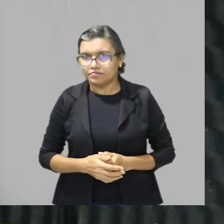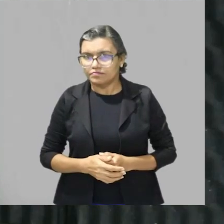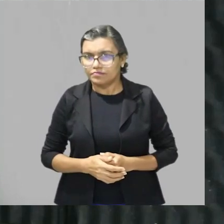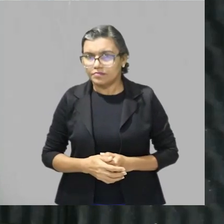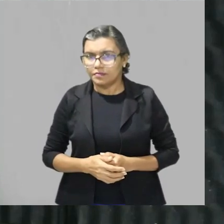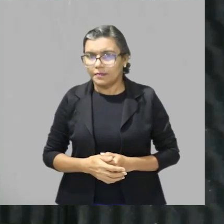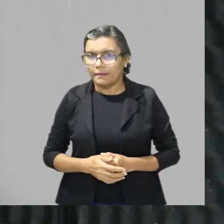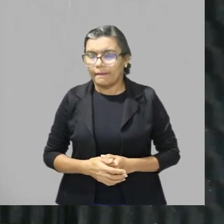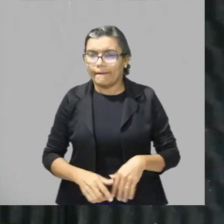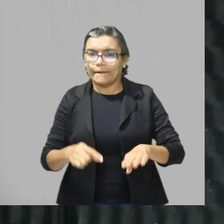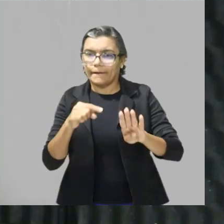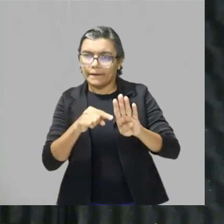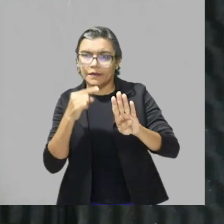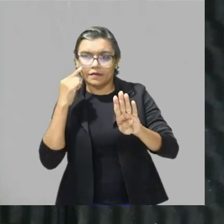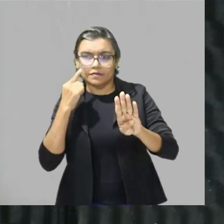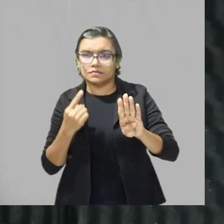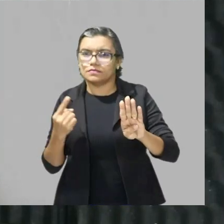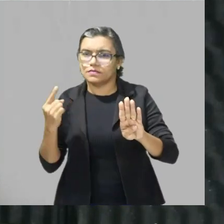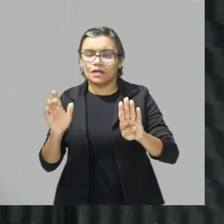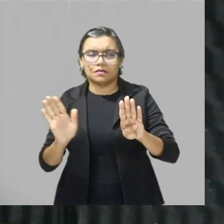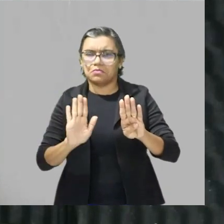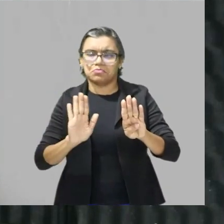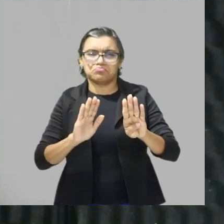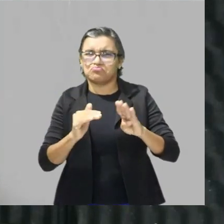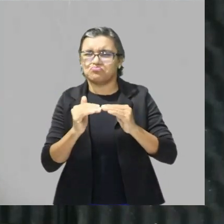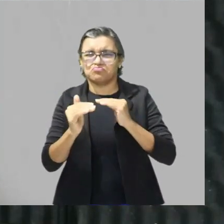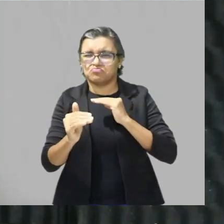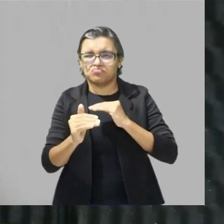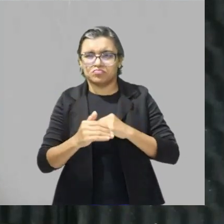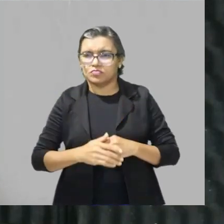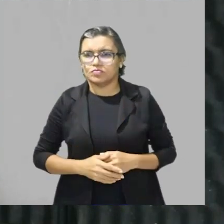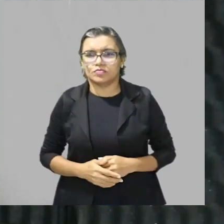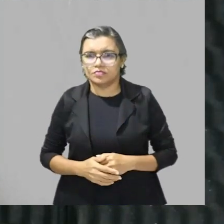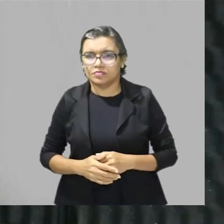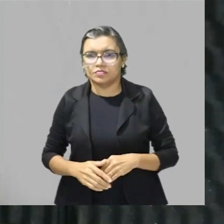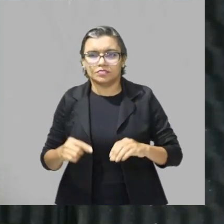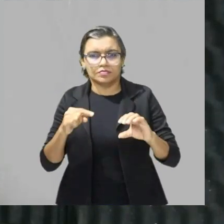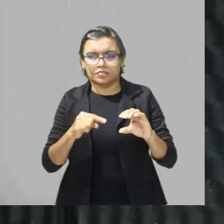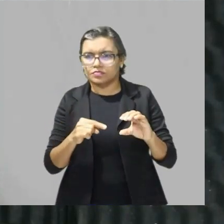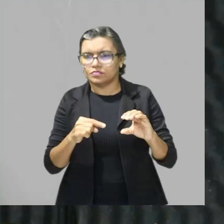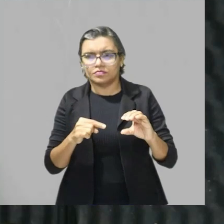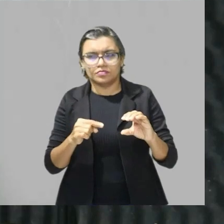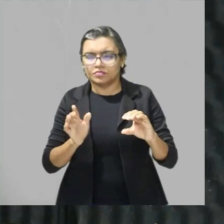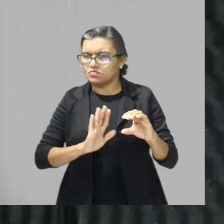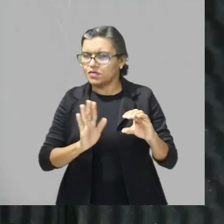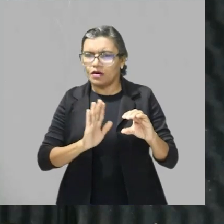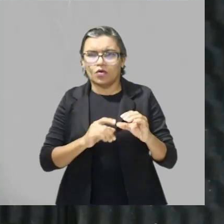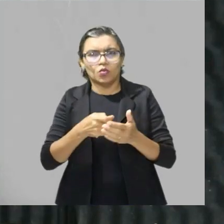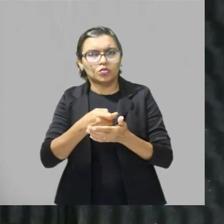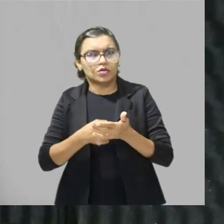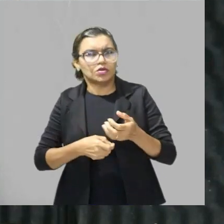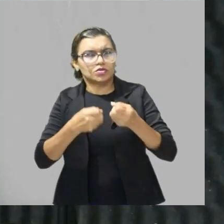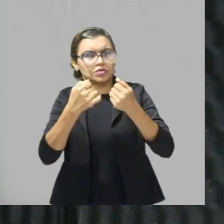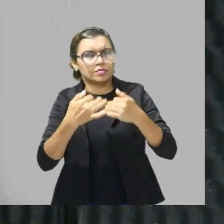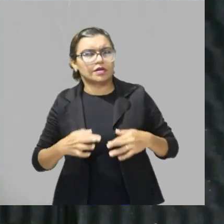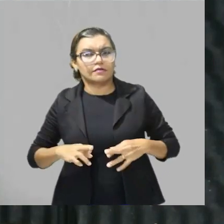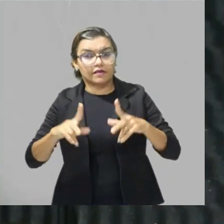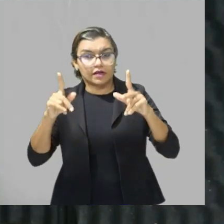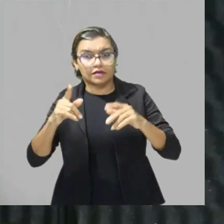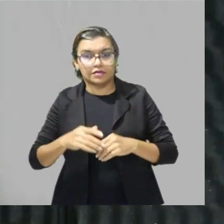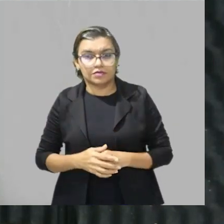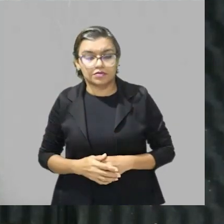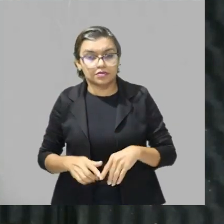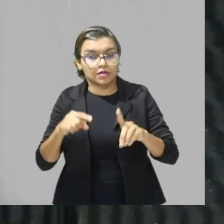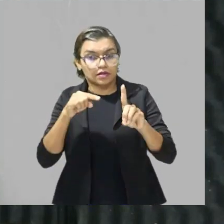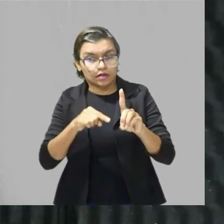consenso das áreas diferentes não necessariamente com a existência de teses antagônicas não o texto não trata disso avanço